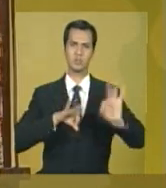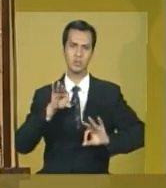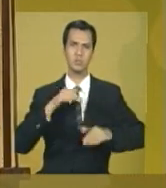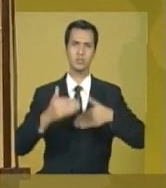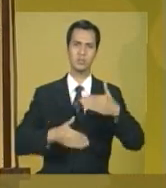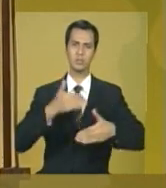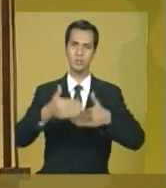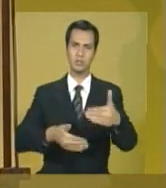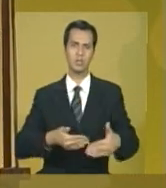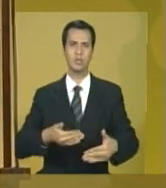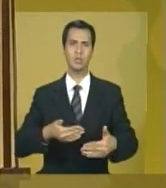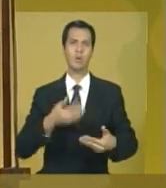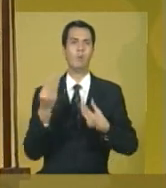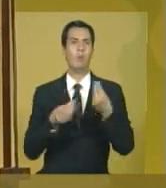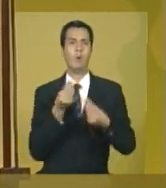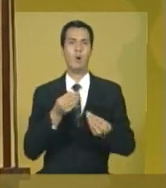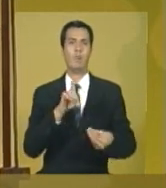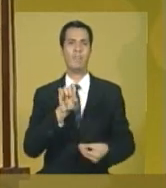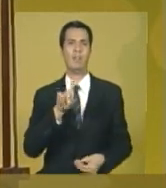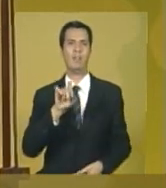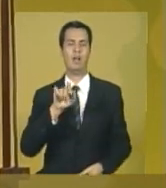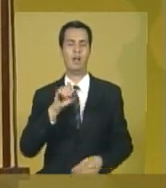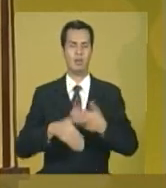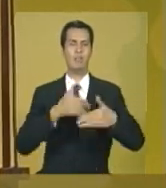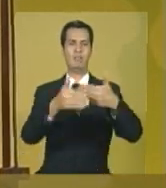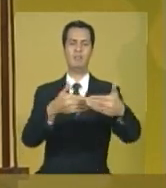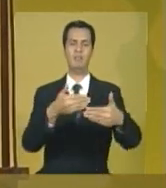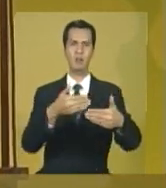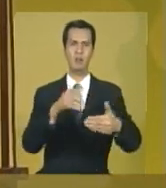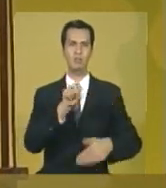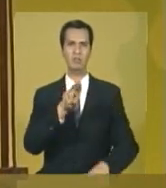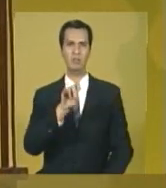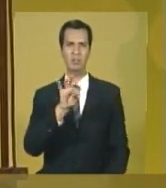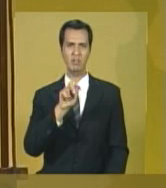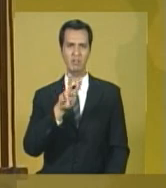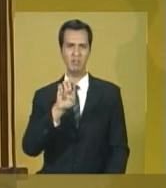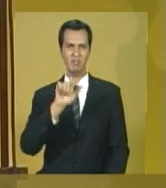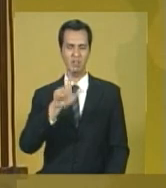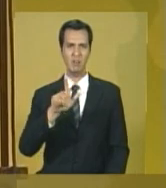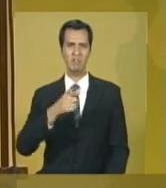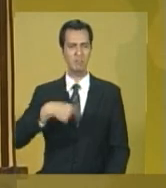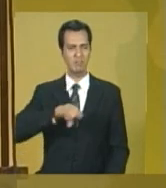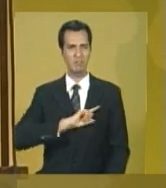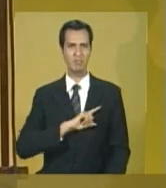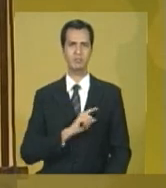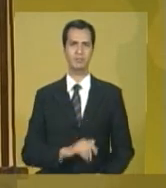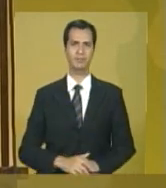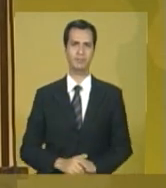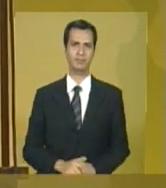construção de um modelo de desenvolvimento sustentável para todos nós.